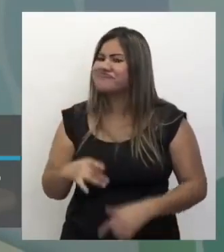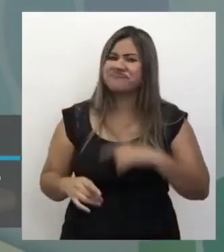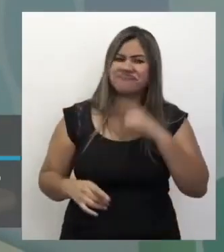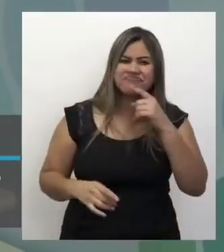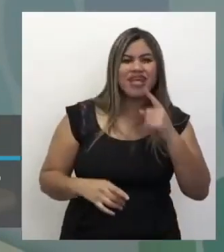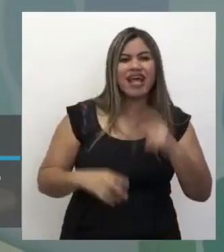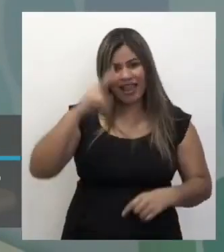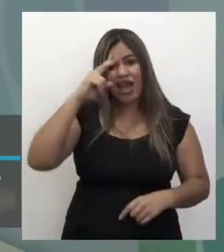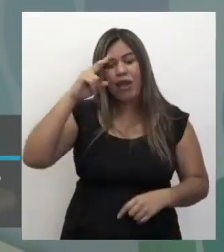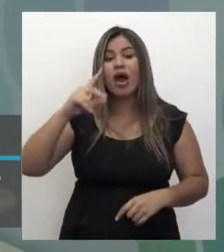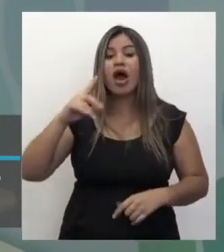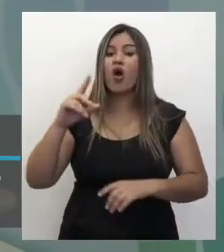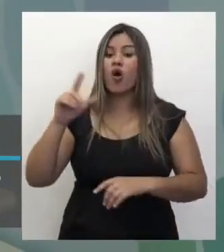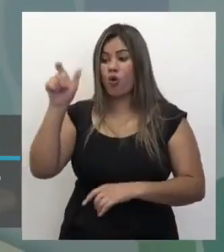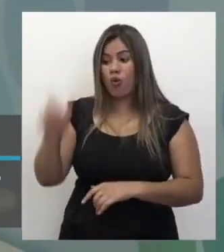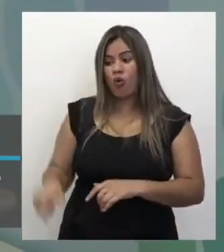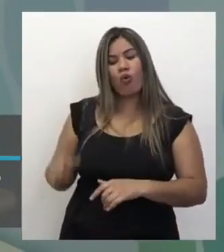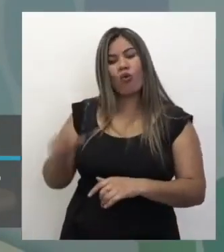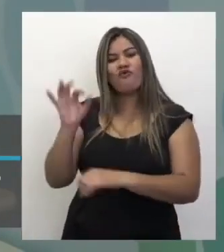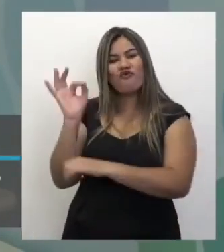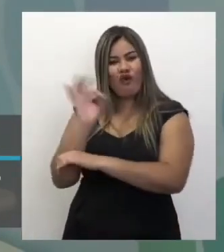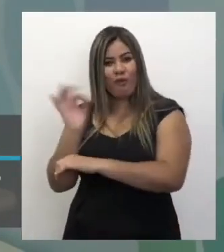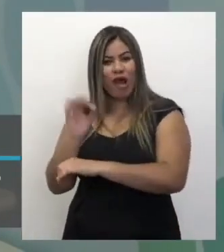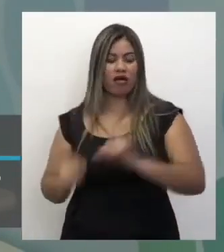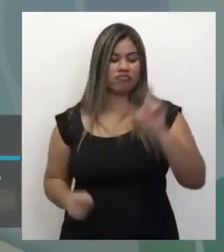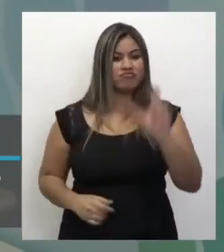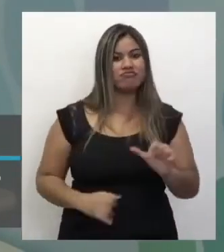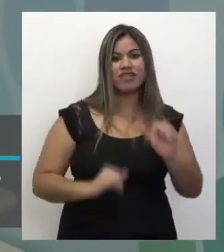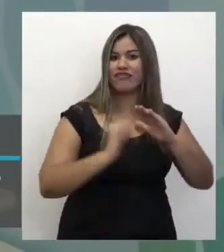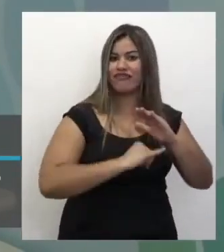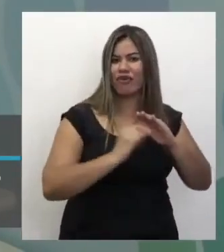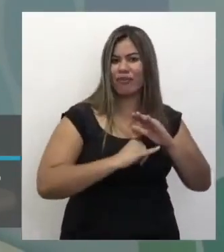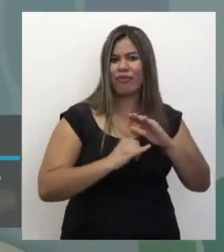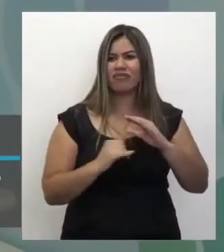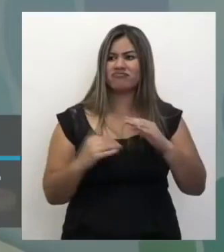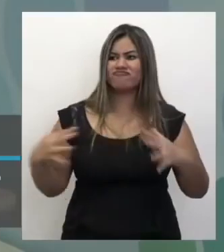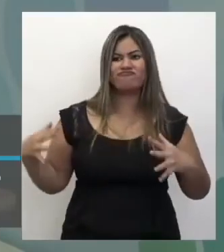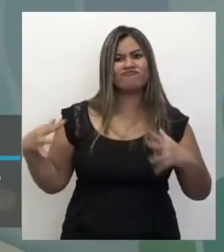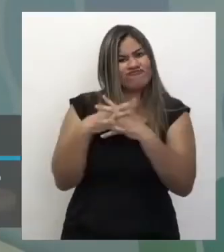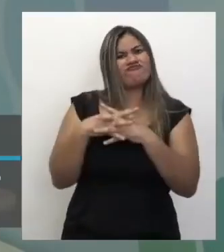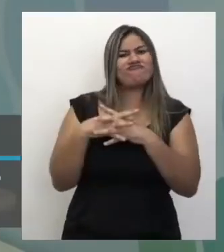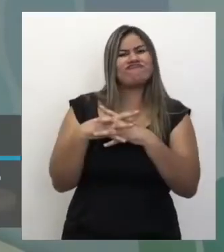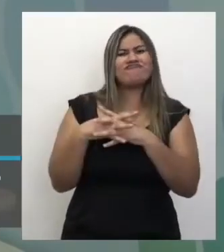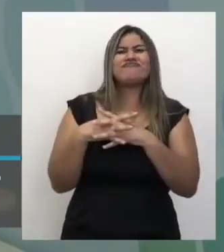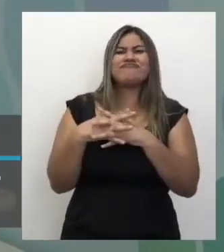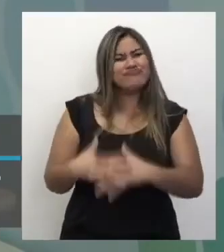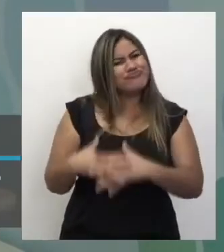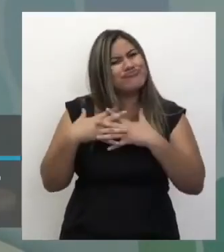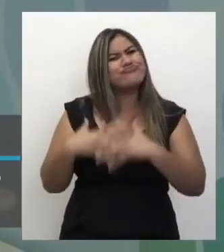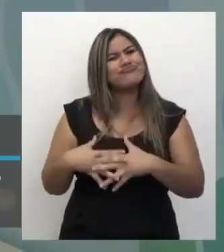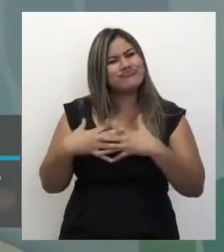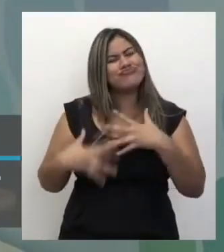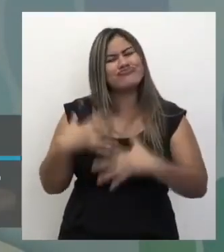certinho, o outro deu ali uma complicação. Então, né, às vezes não é a mais